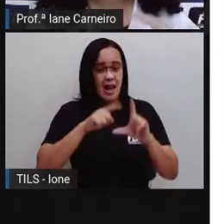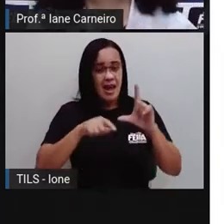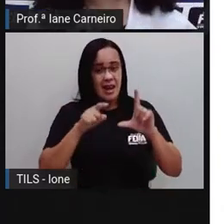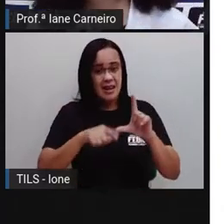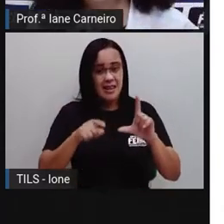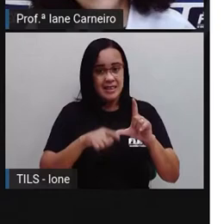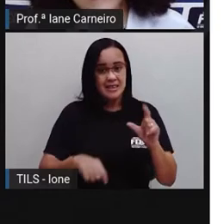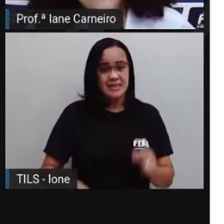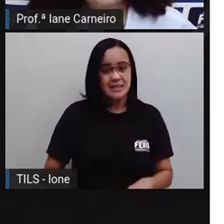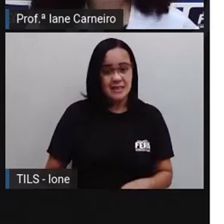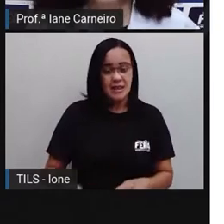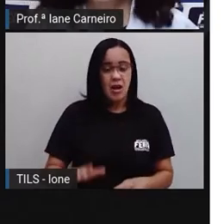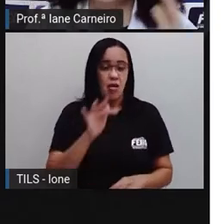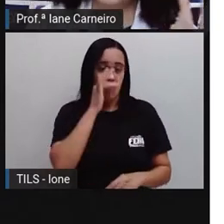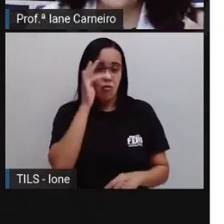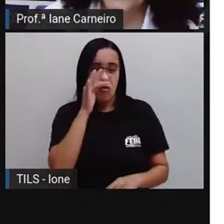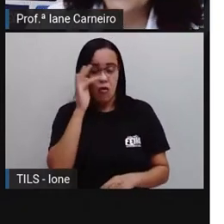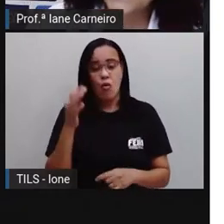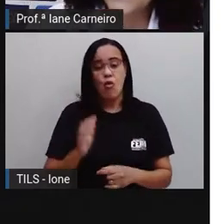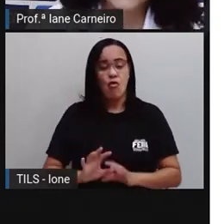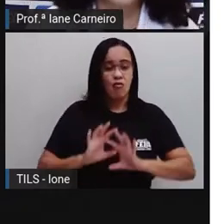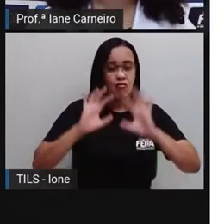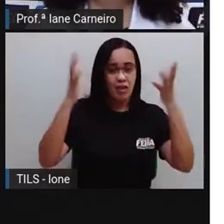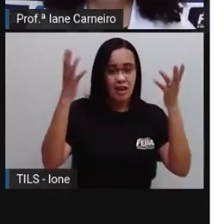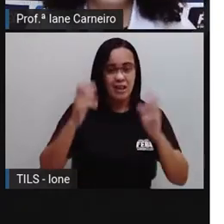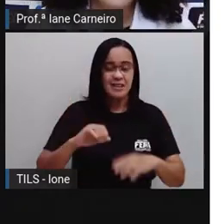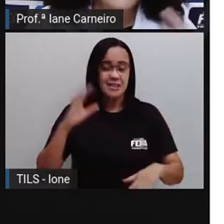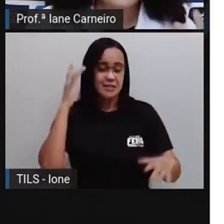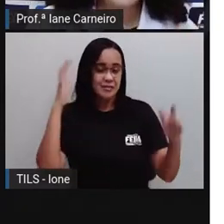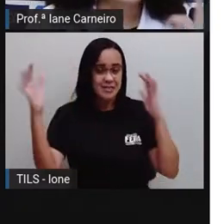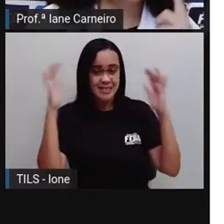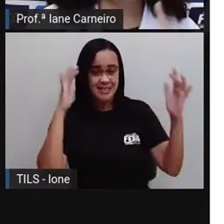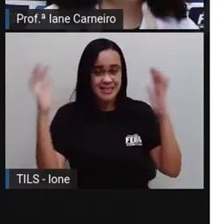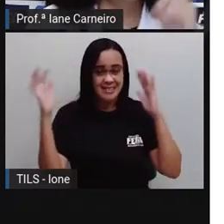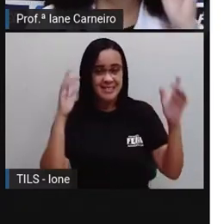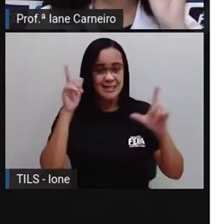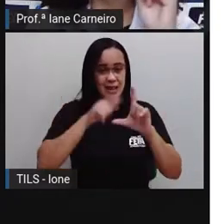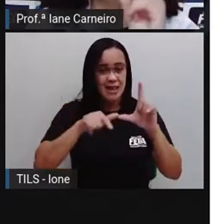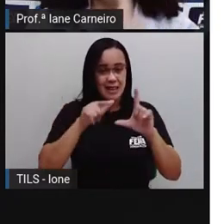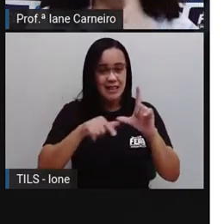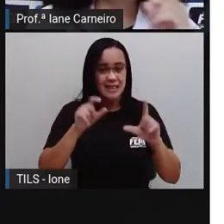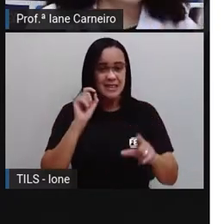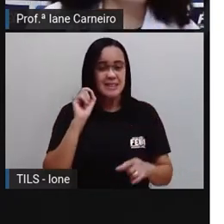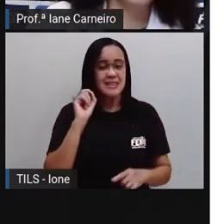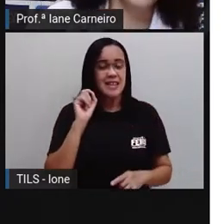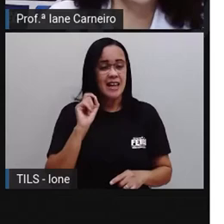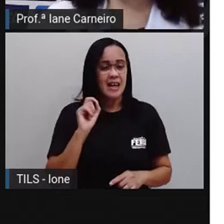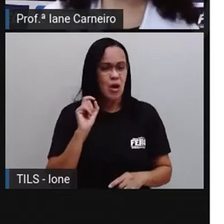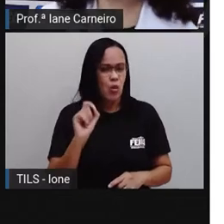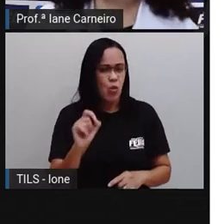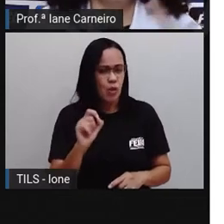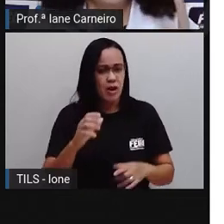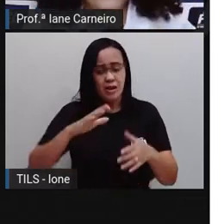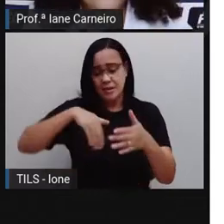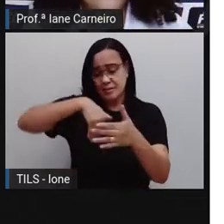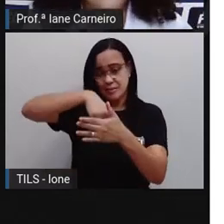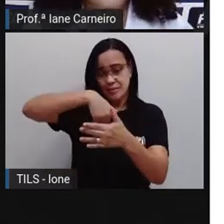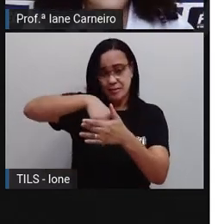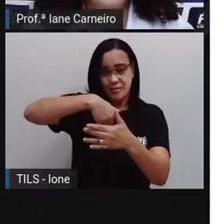flor Fanfarra fantasia é a letra de futebol